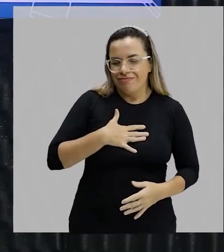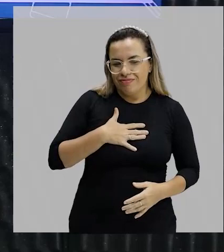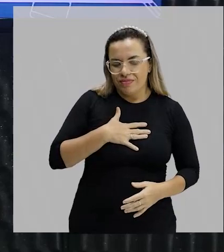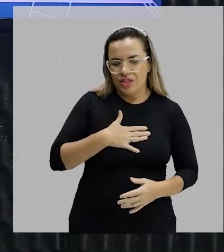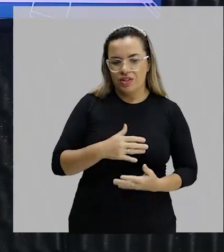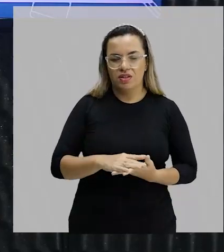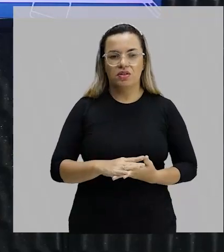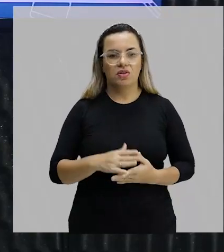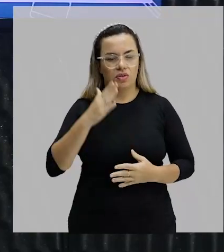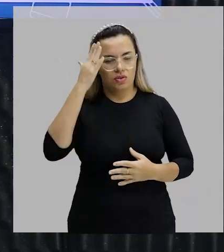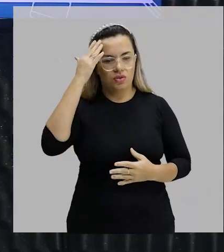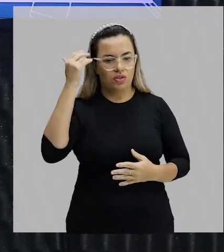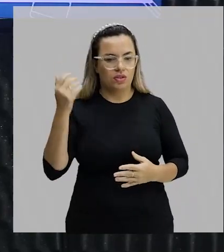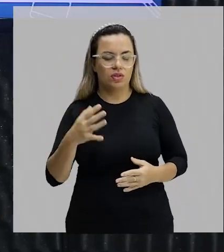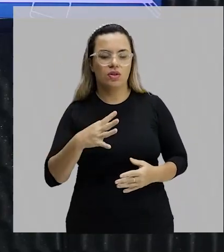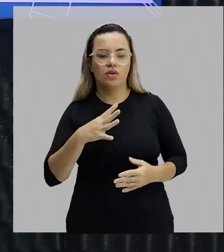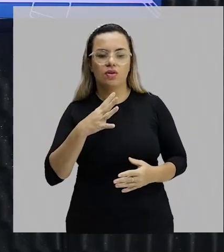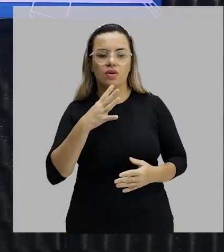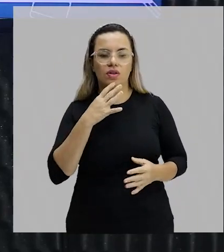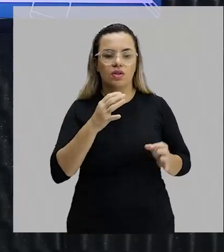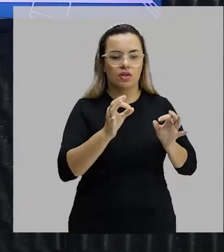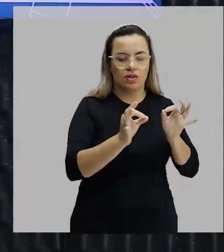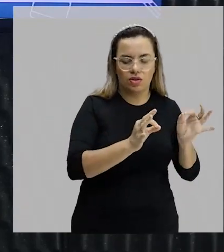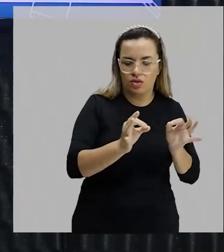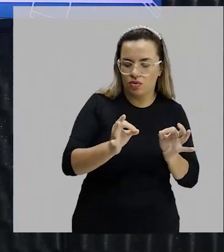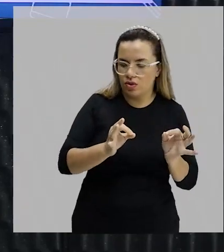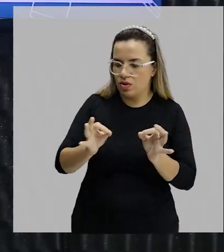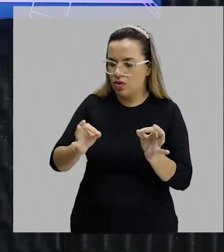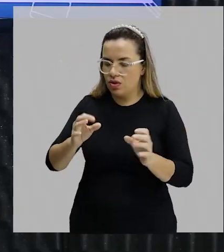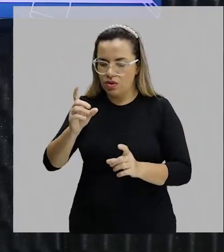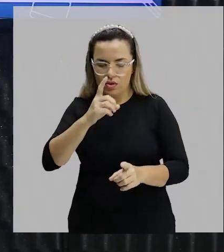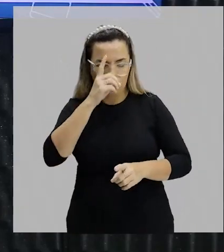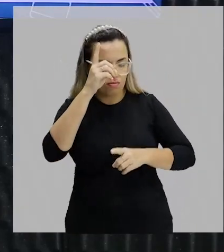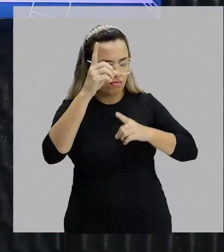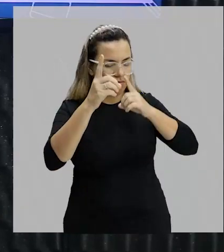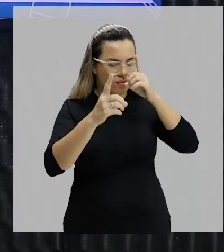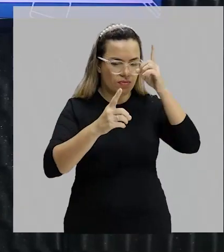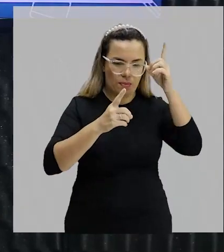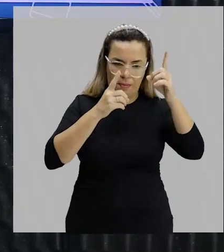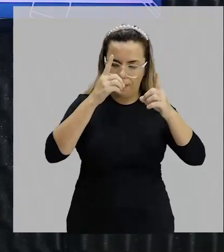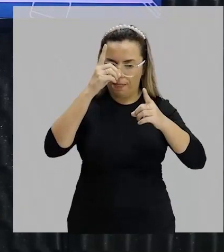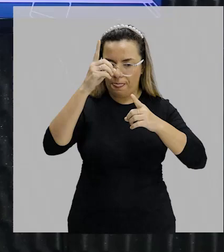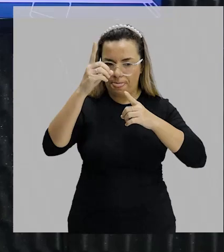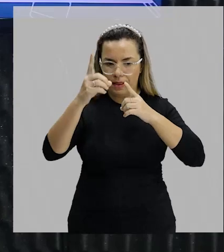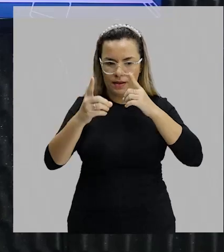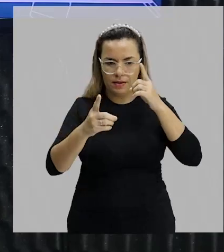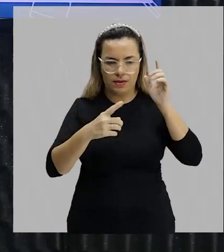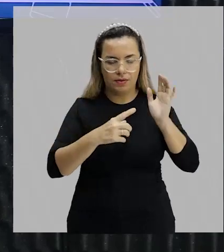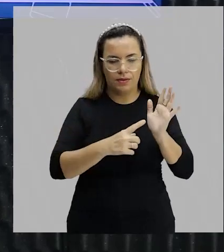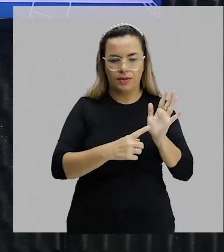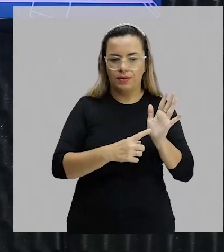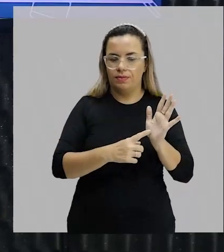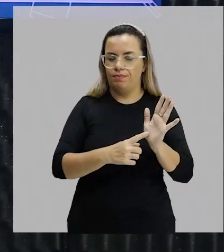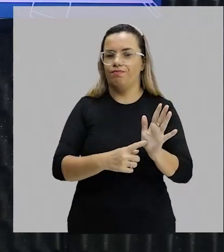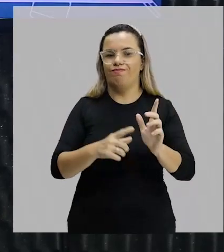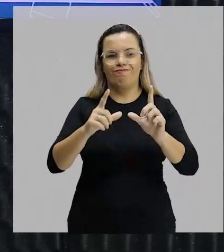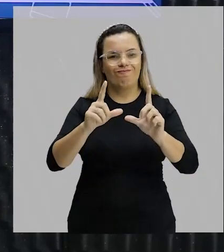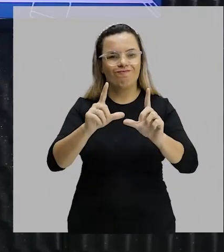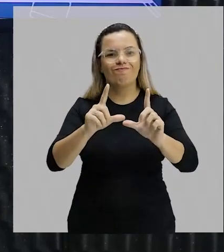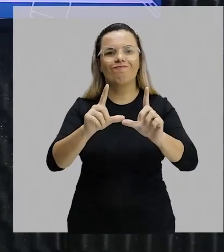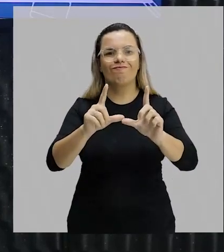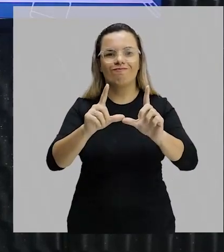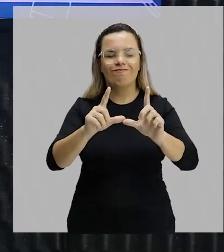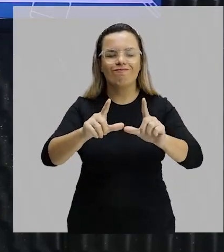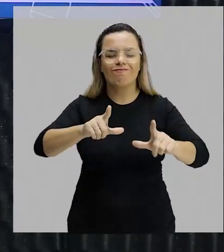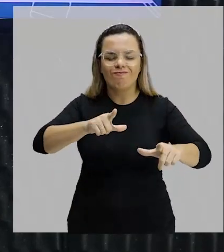os procedimentos, os gerenciamentos, processos criativos, os processos em si para se fazer um espetáculo, mas é muito trabalhoso, mas